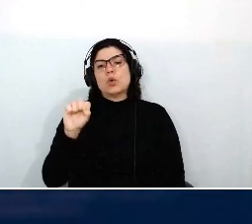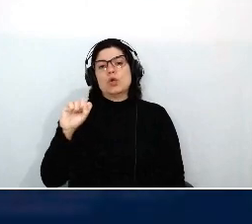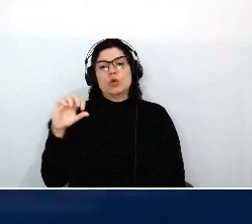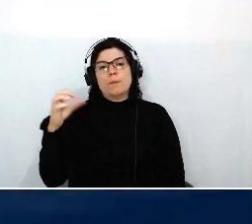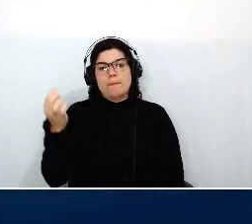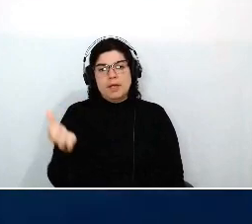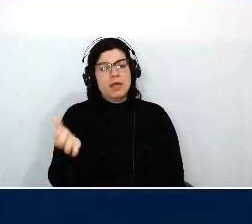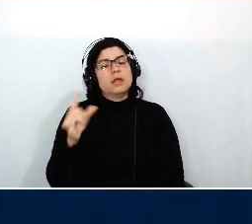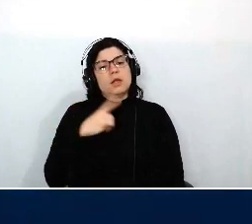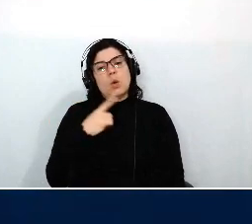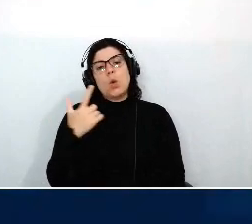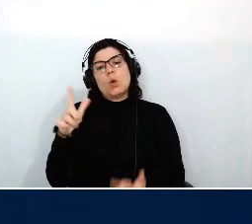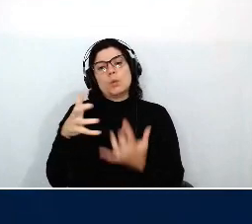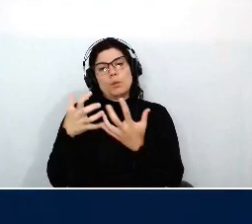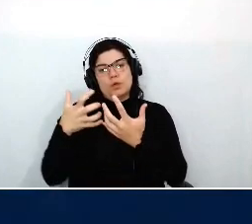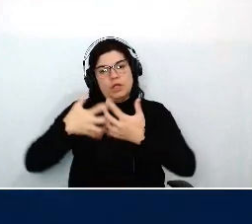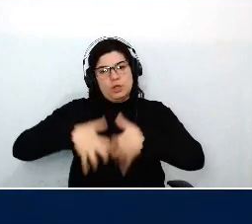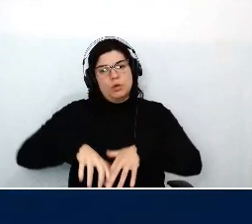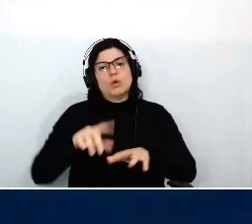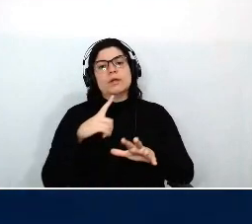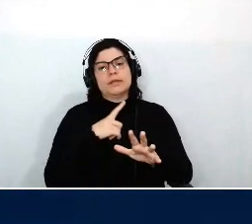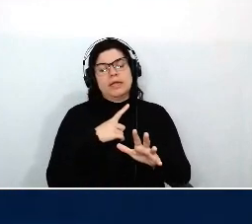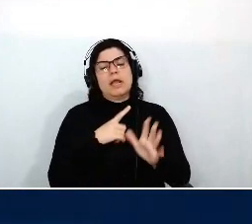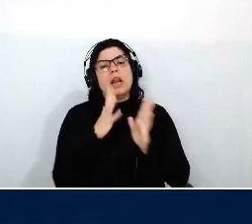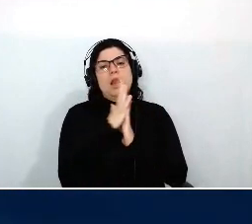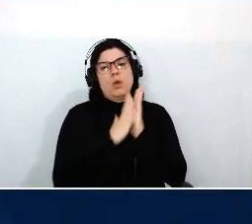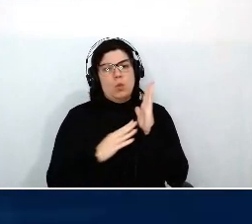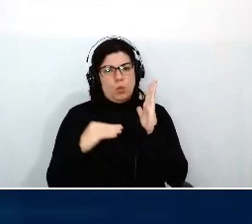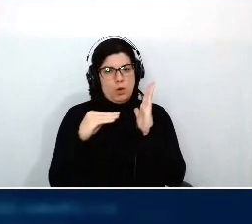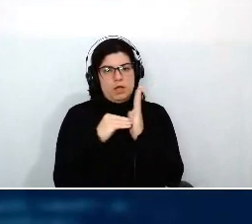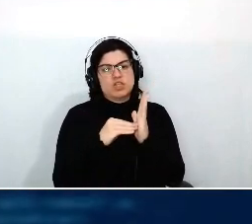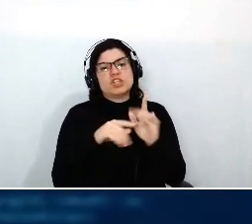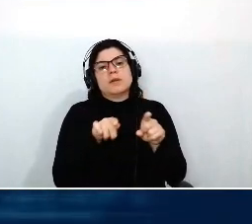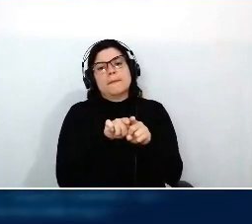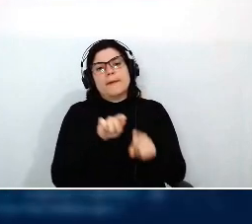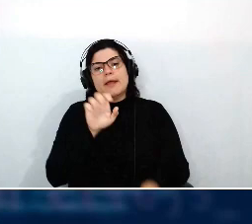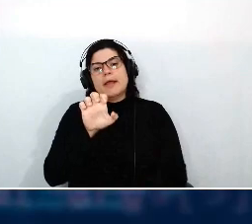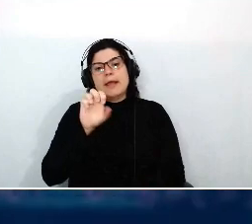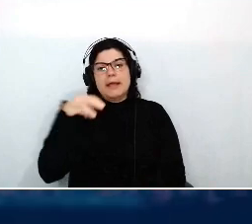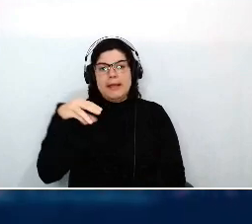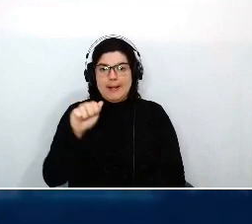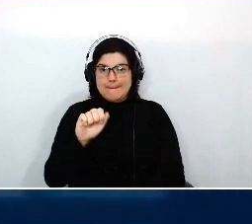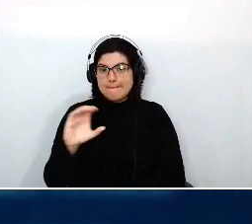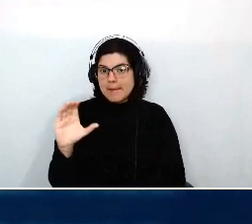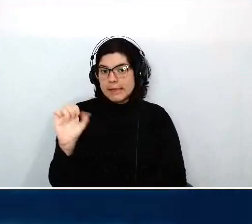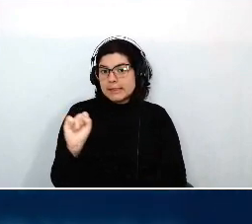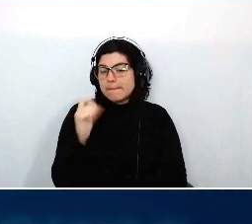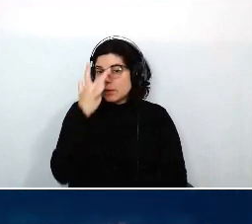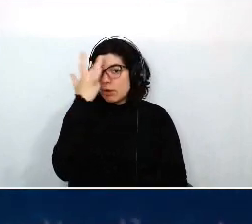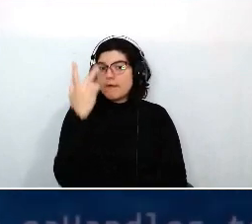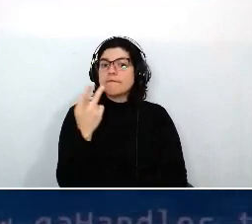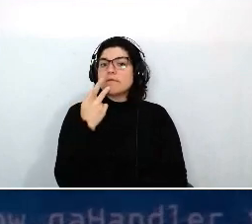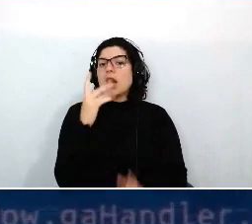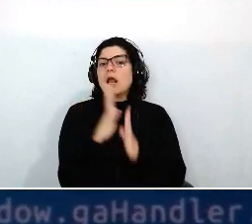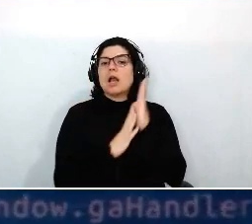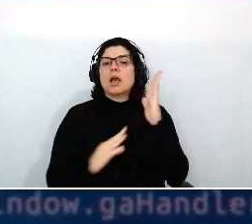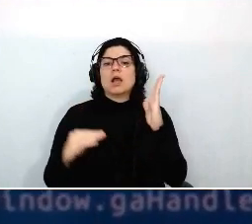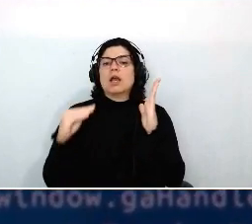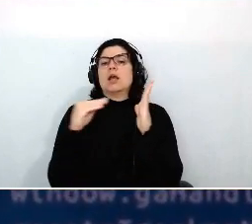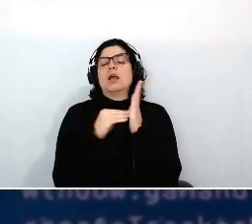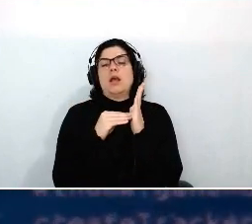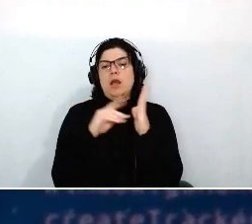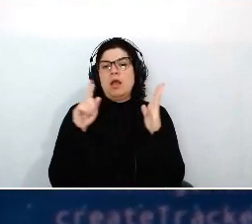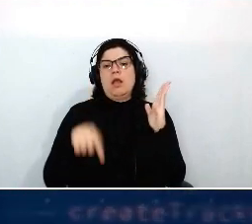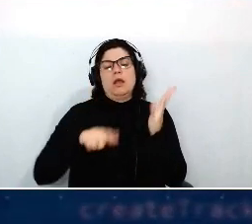a família de linguagens Assembly. Emacs, de curiosidade, também é a mesma coisa. Geralmente, quando a pessoa fala de Emacs, ela está falando de GNU Emacs, mas você tem